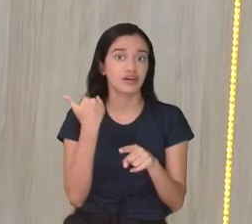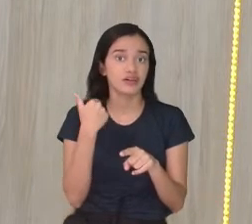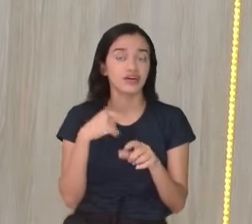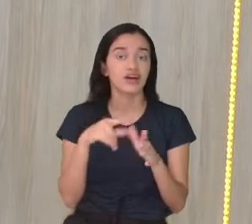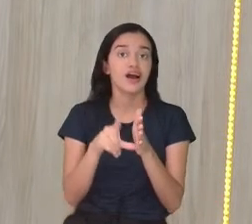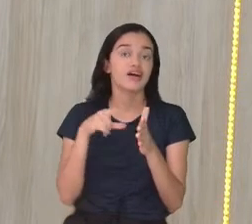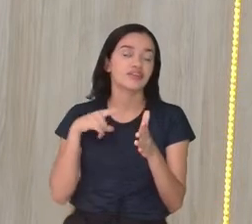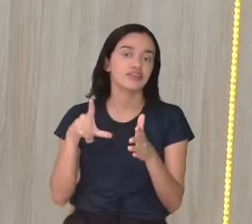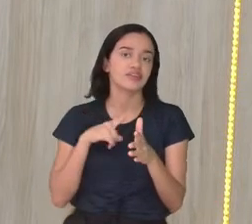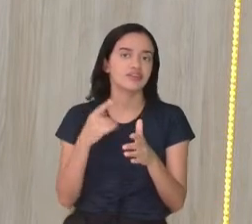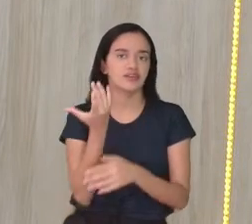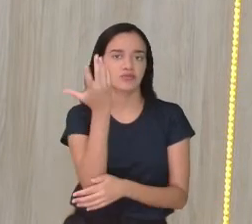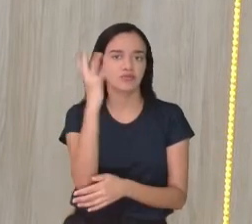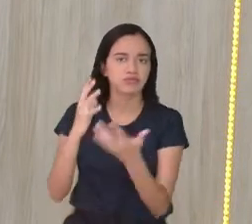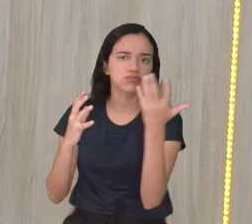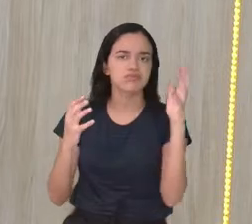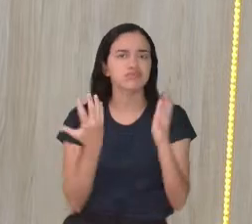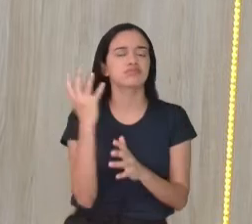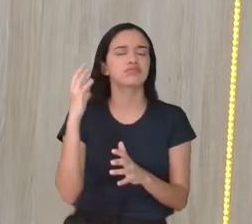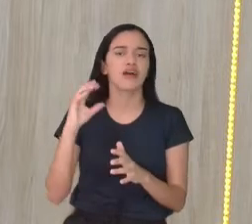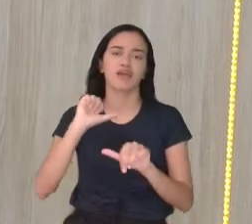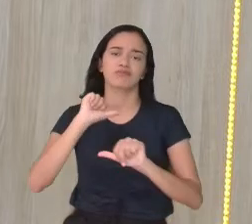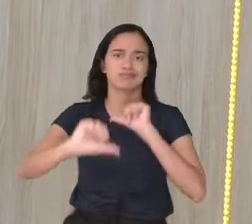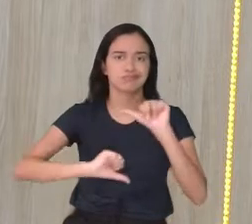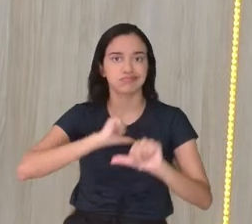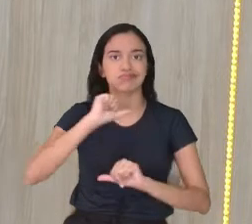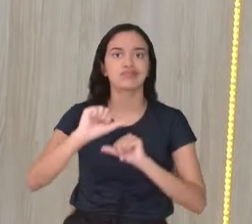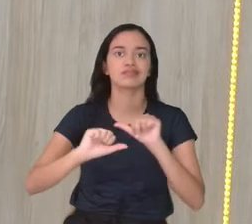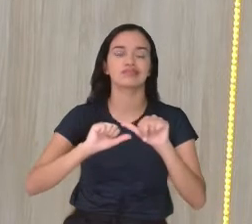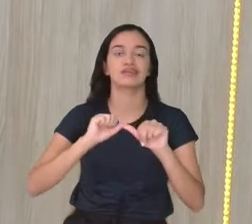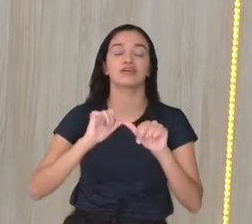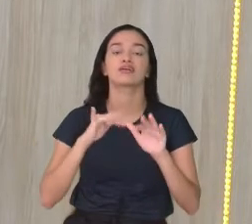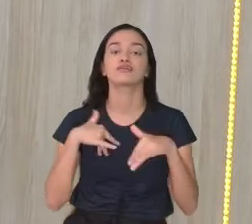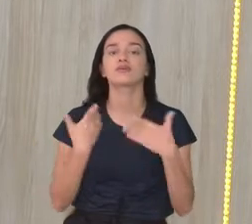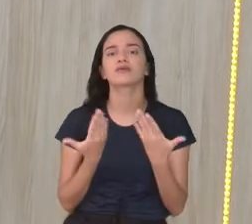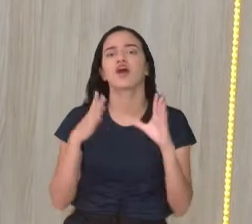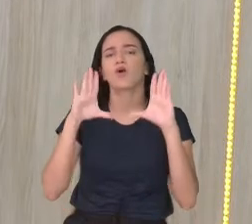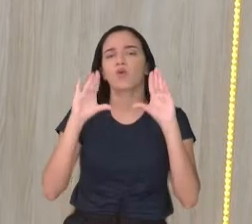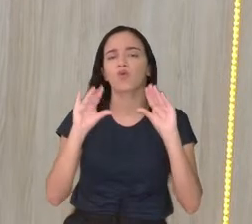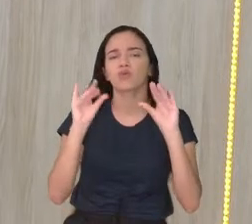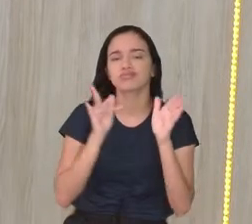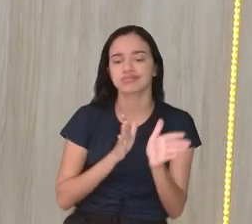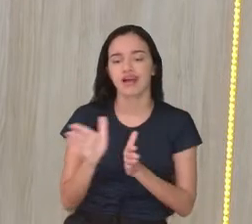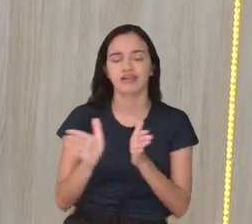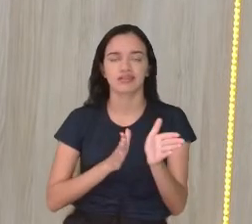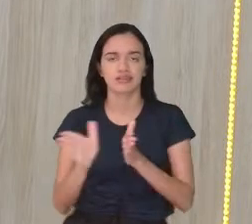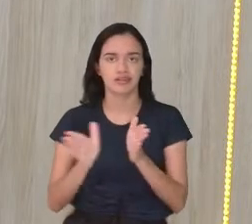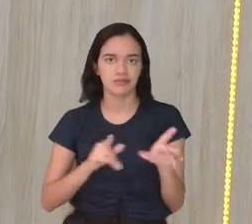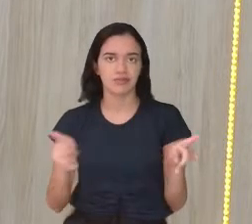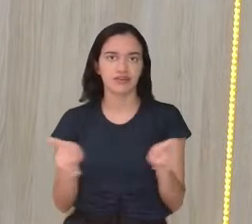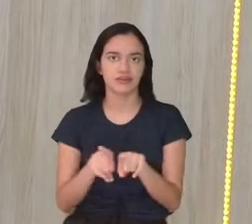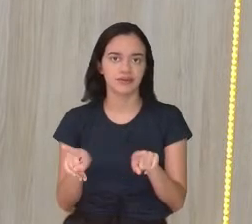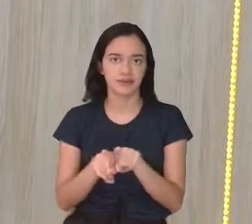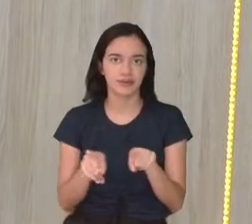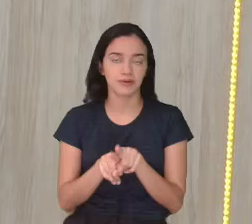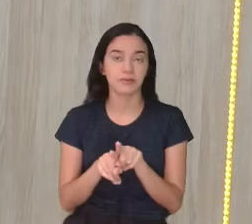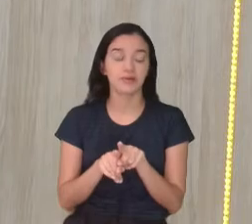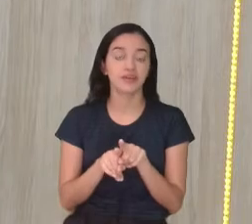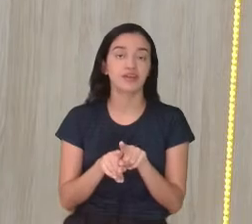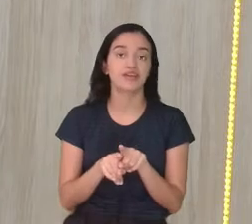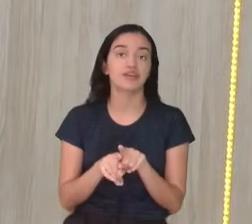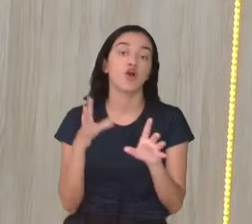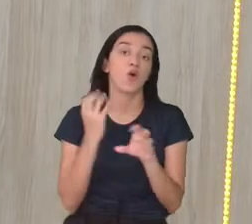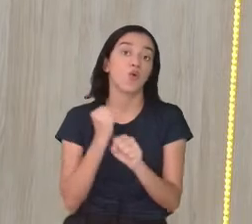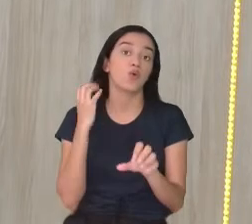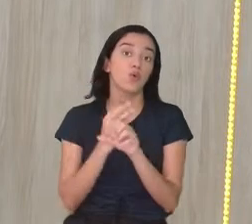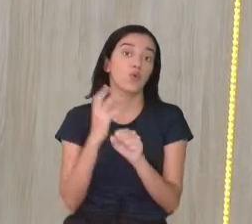ao longo dos anos, para trazer aí um conforto, acessibilidade, né, visando apenas o lucro, esquece às